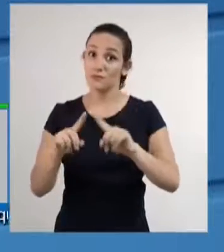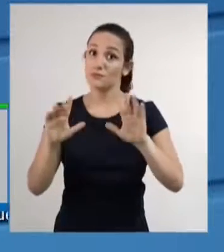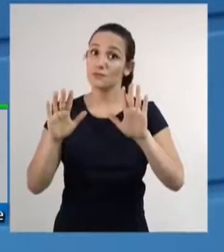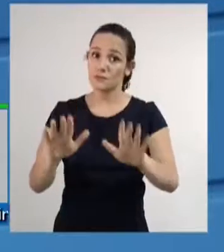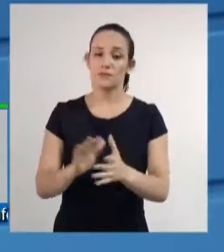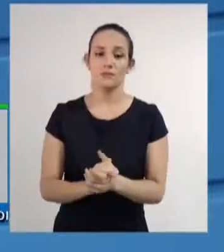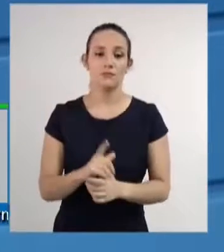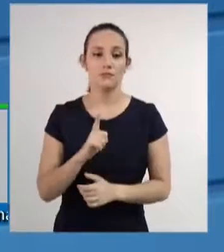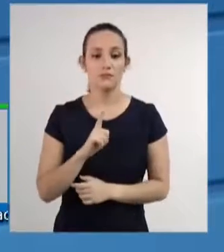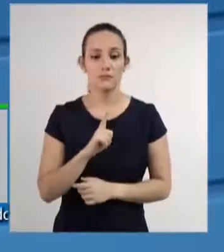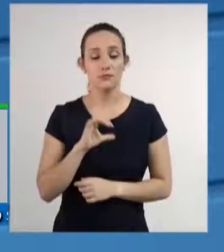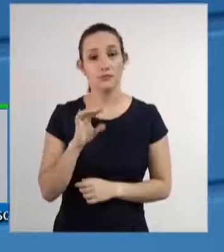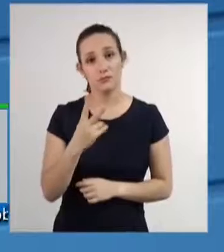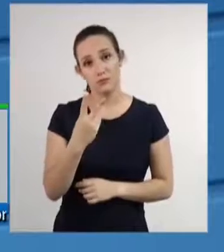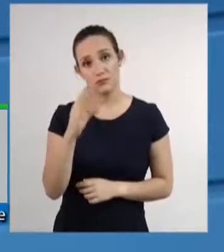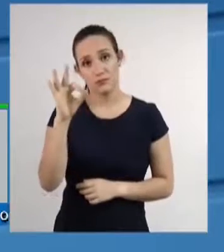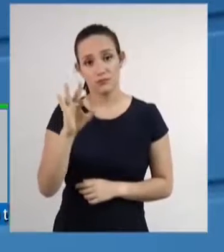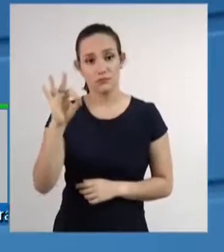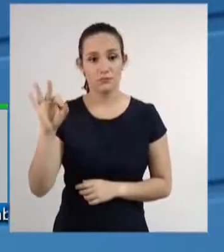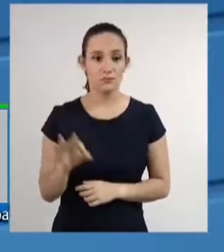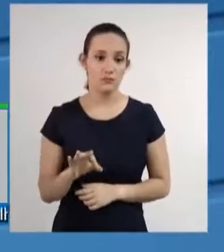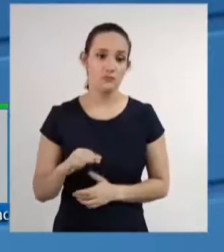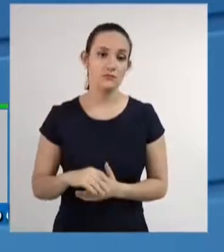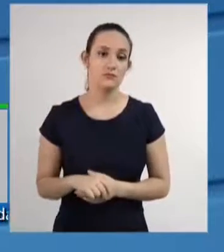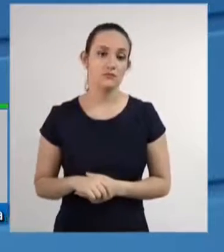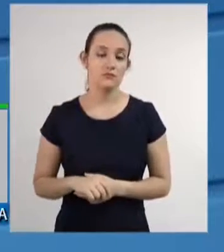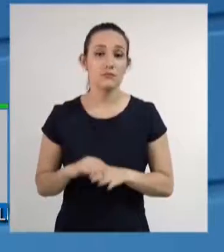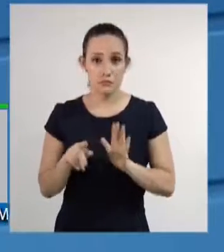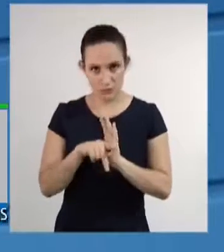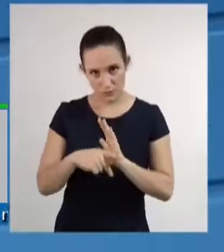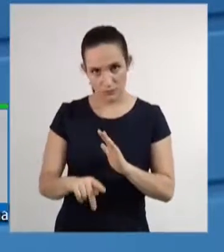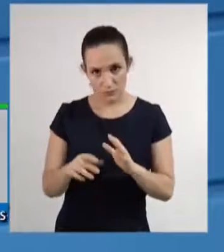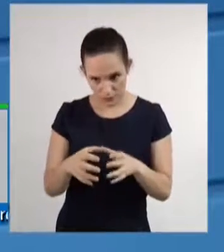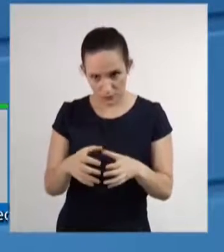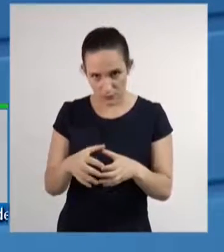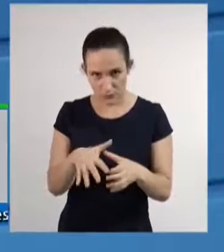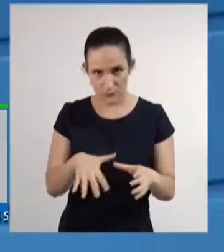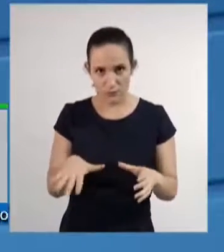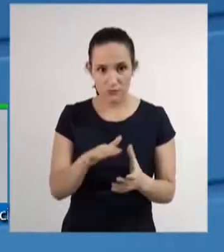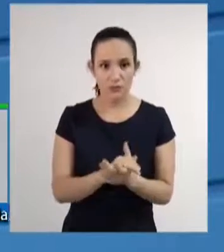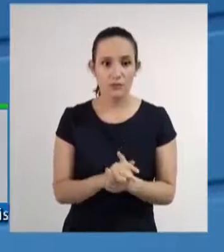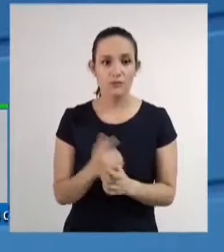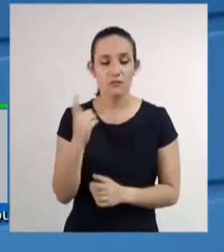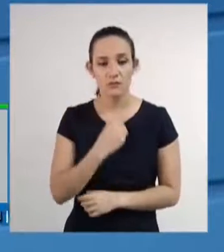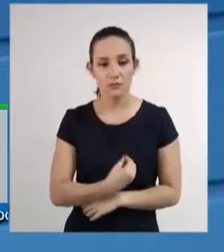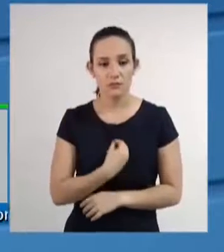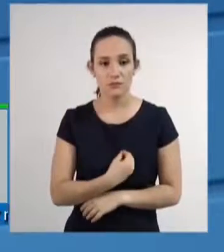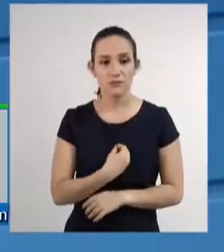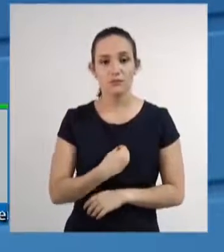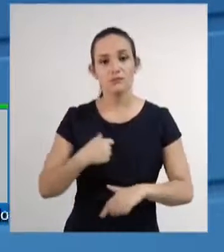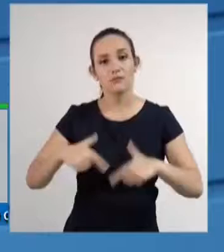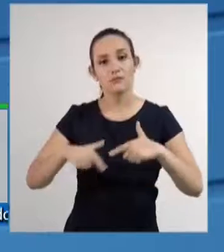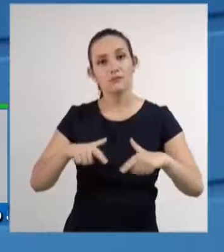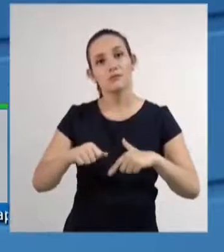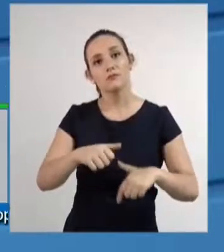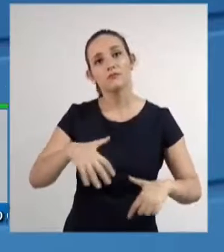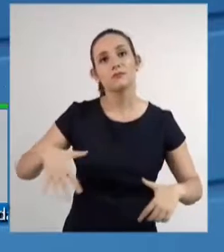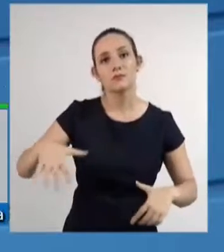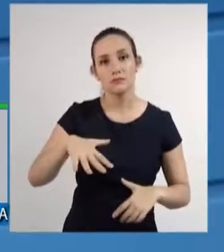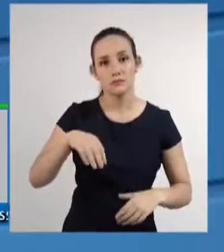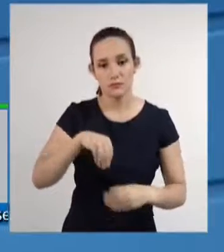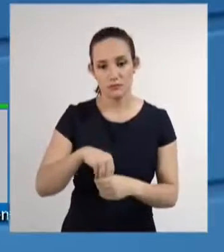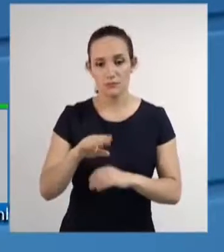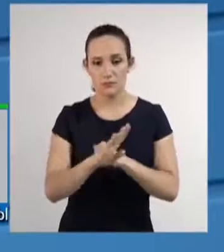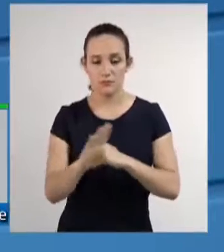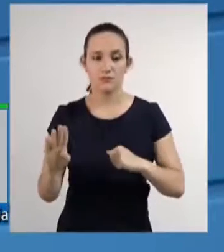Entretanto, apenas 2% dos jovens pesquisados pelo Instituto Cidadania participam de algum trabalho social ou no